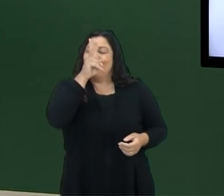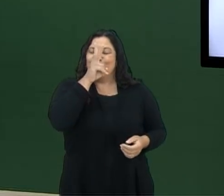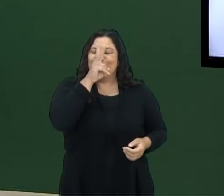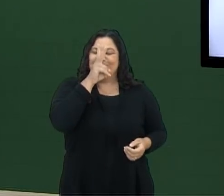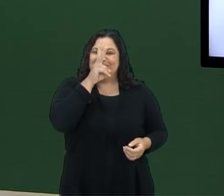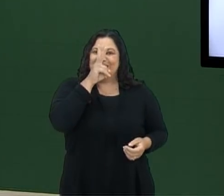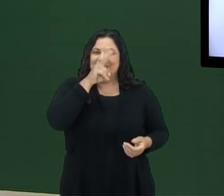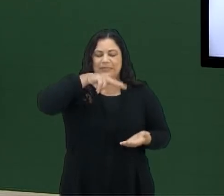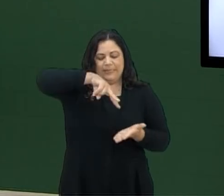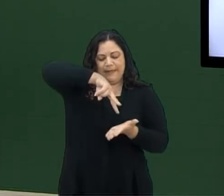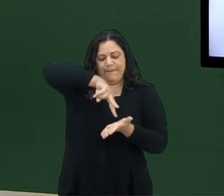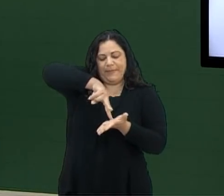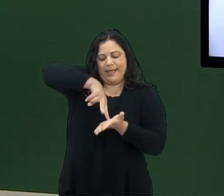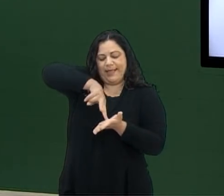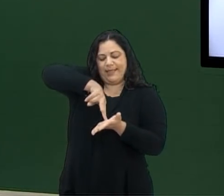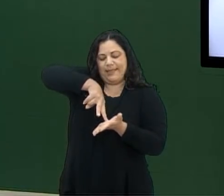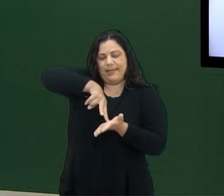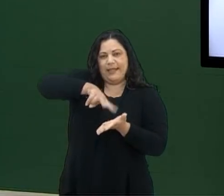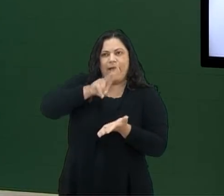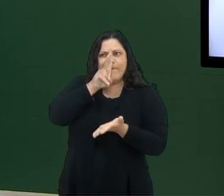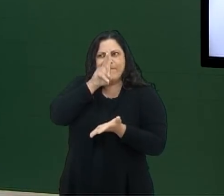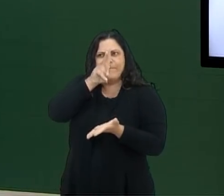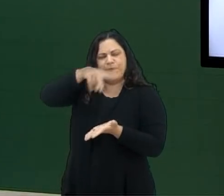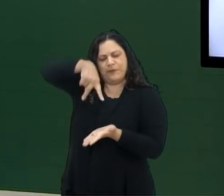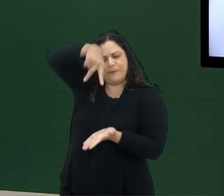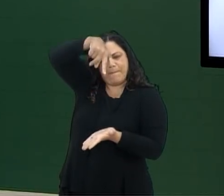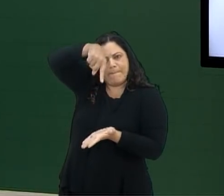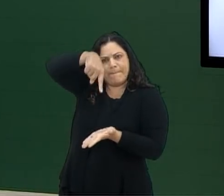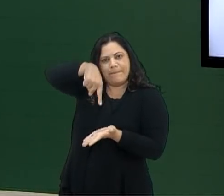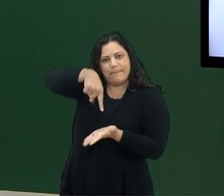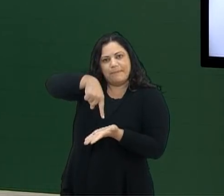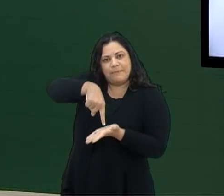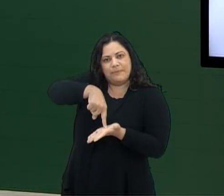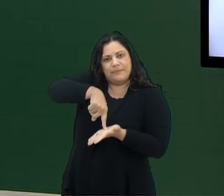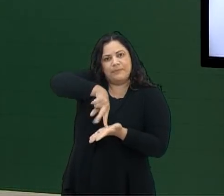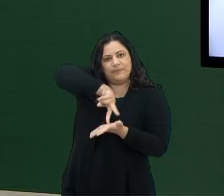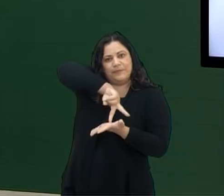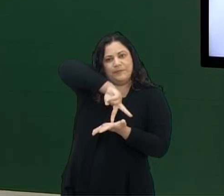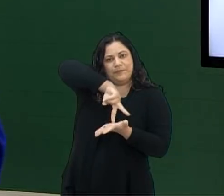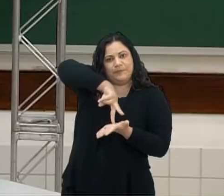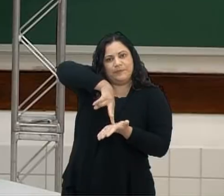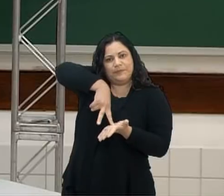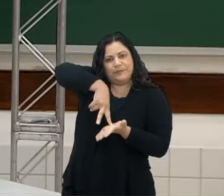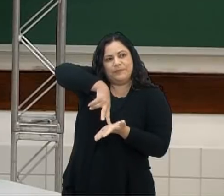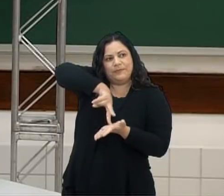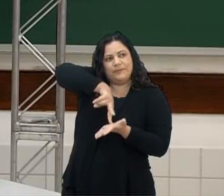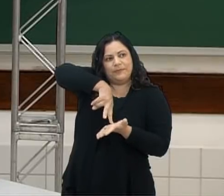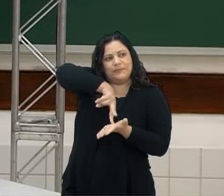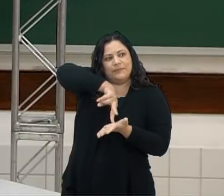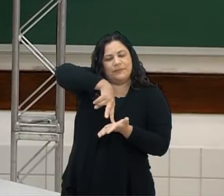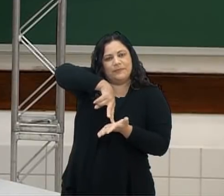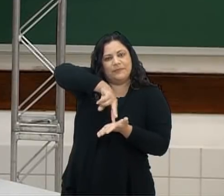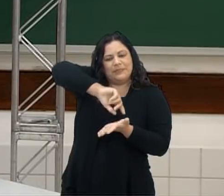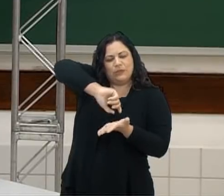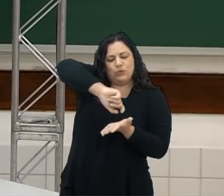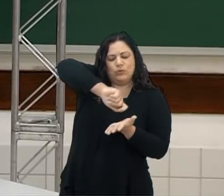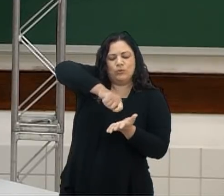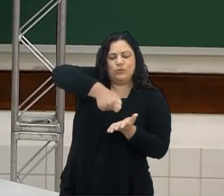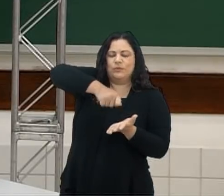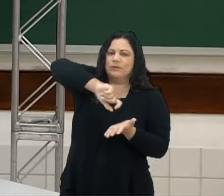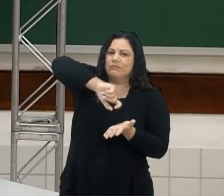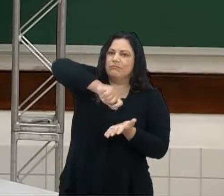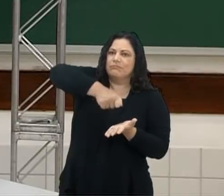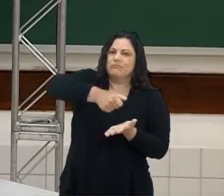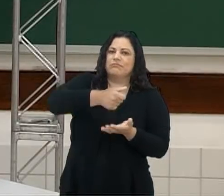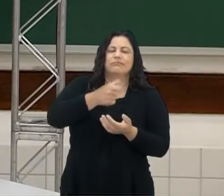seca, tá? Que a ponta seca fica com bastante força no caderno. Pega a ponta seca, coloca assim no caderno e segura bem na pontinha e gira, não tem como errar,